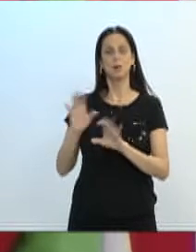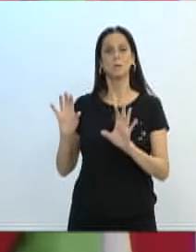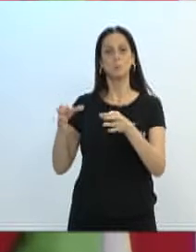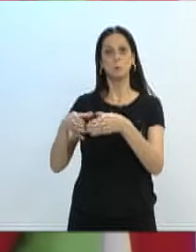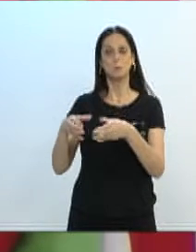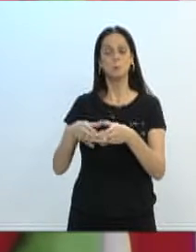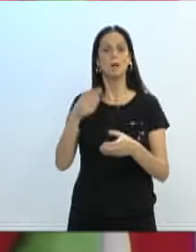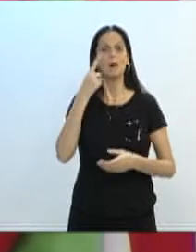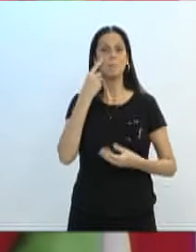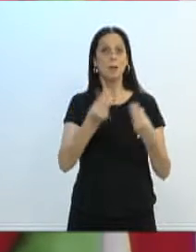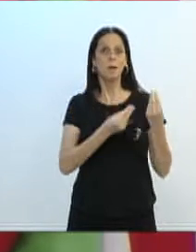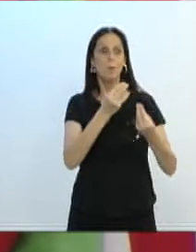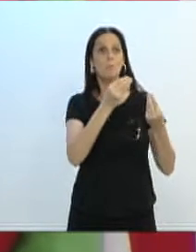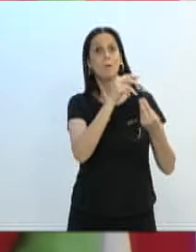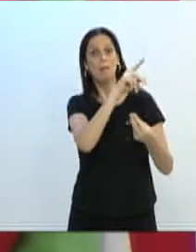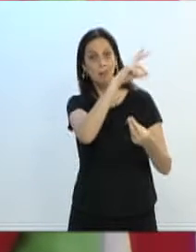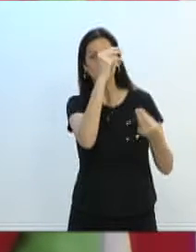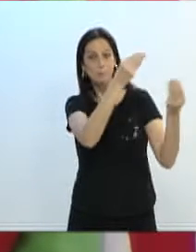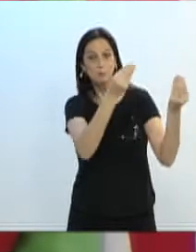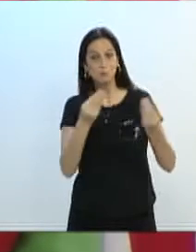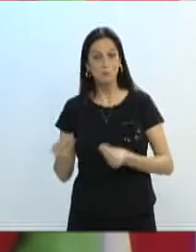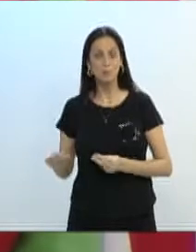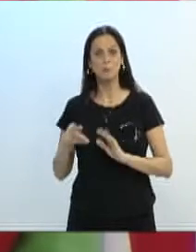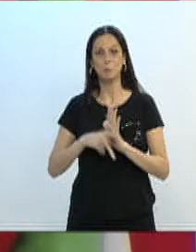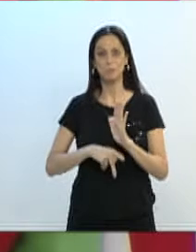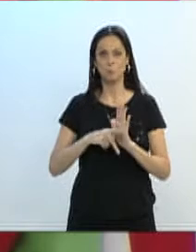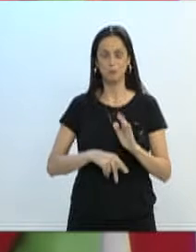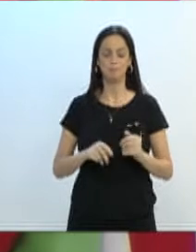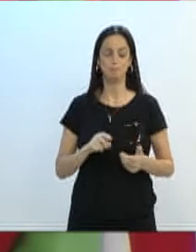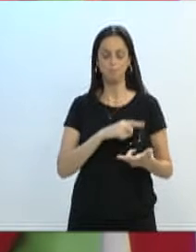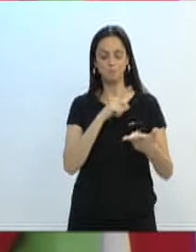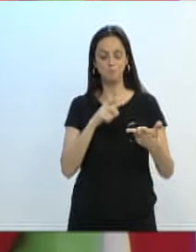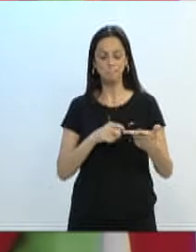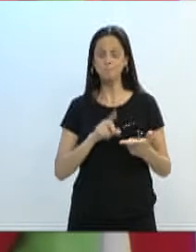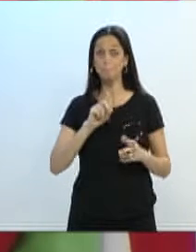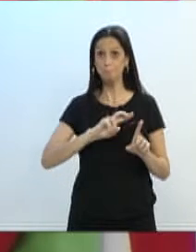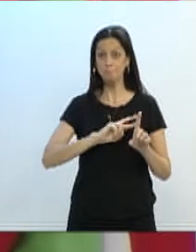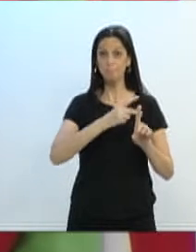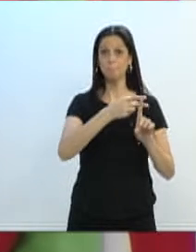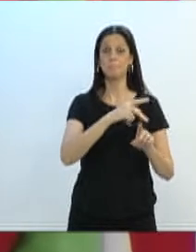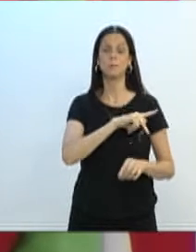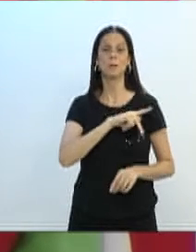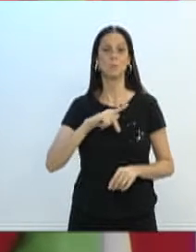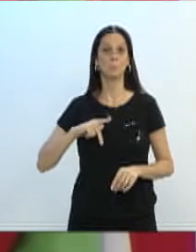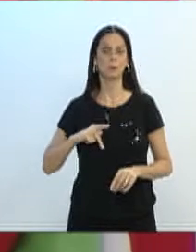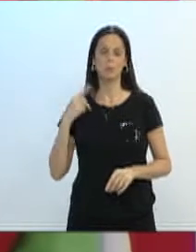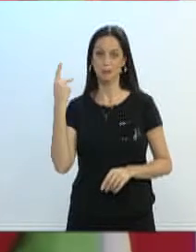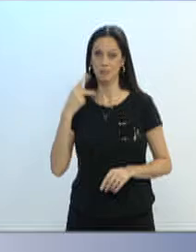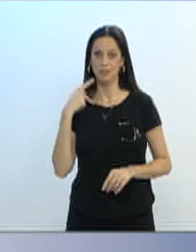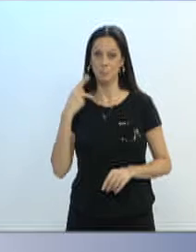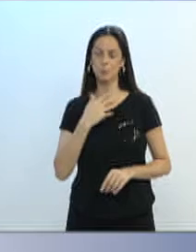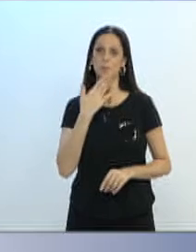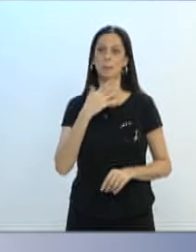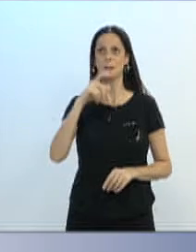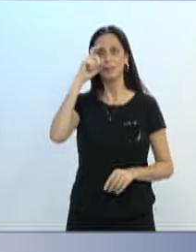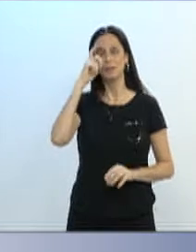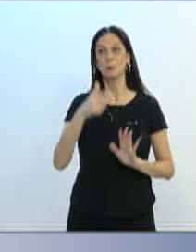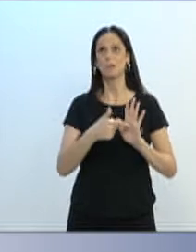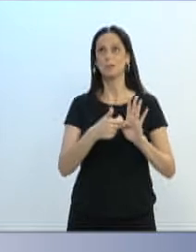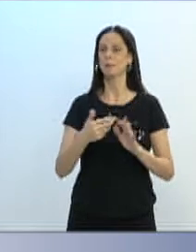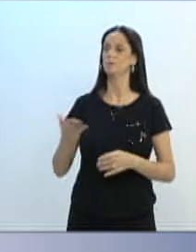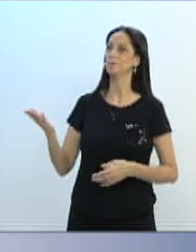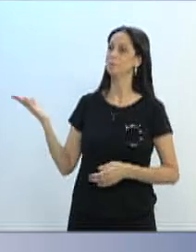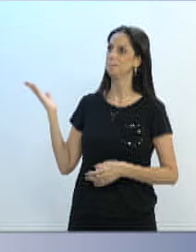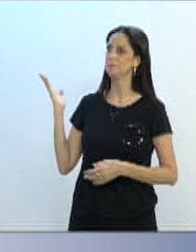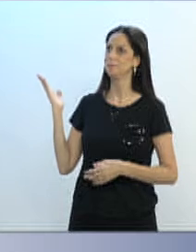uma indicação, e é isso, a gente está falando de inovação e política de saúde pública. Puder colocar na tela, Maria, eu estou encaminhando a